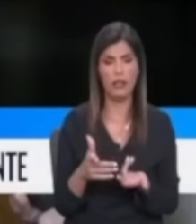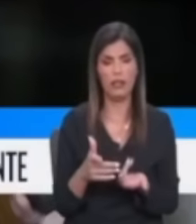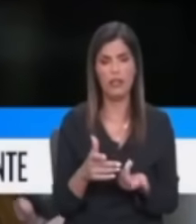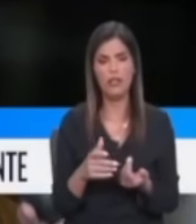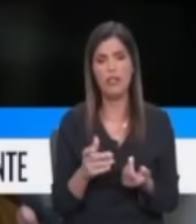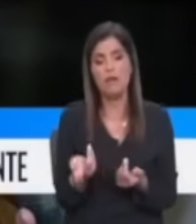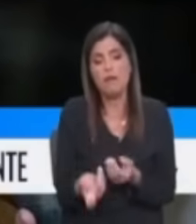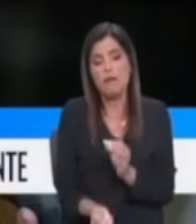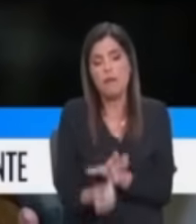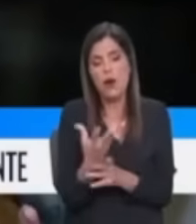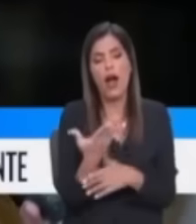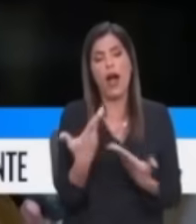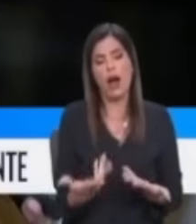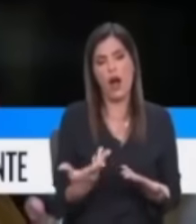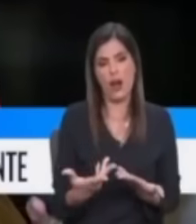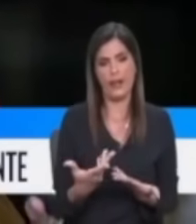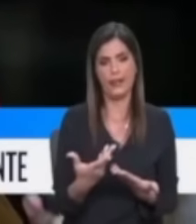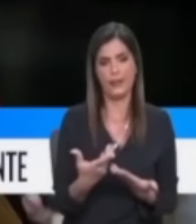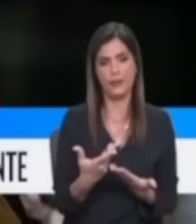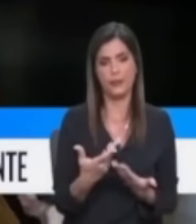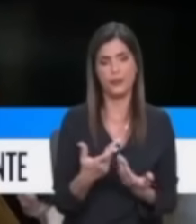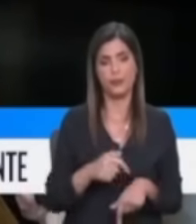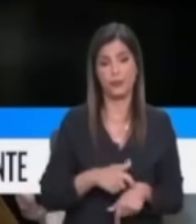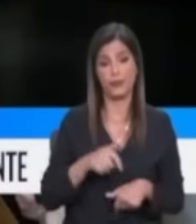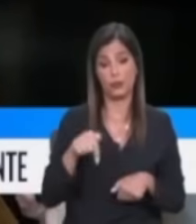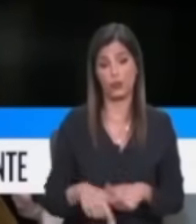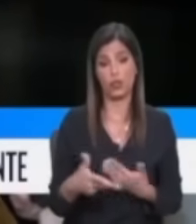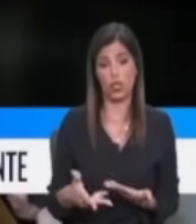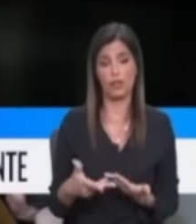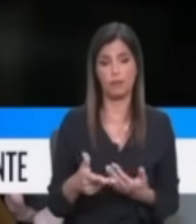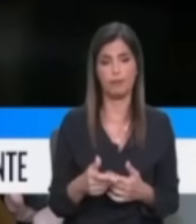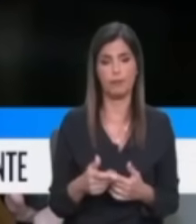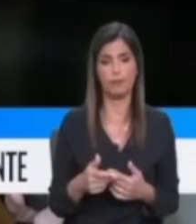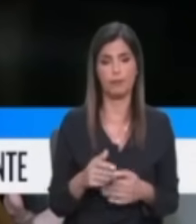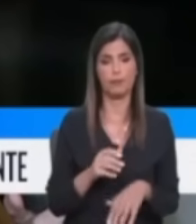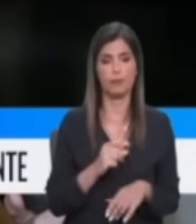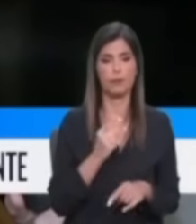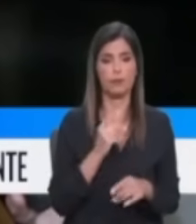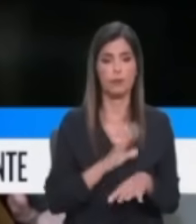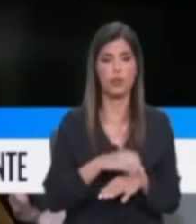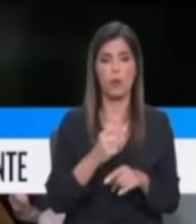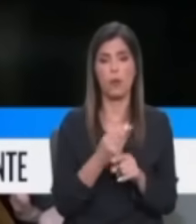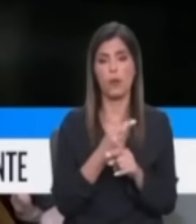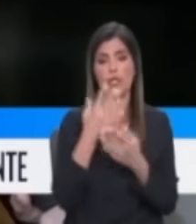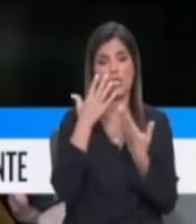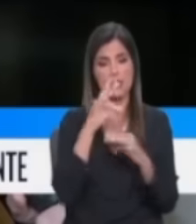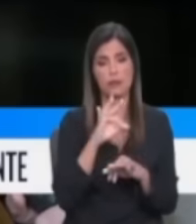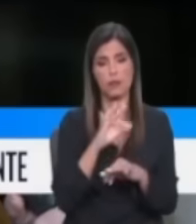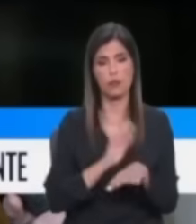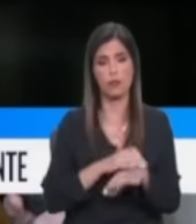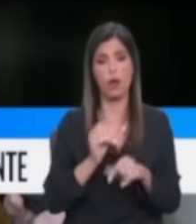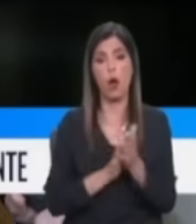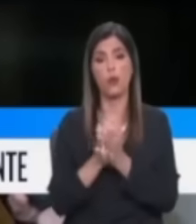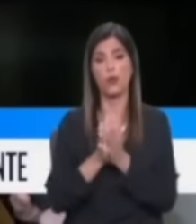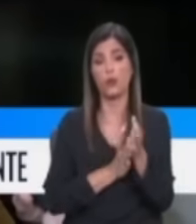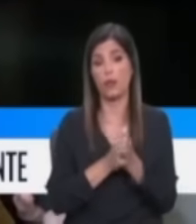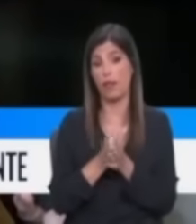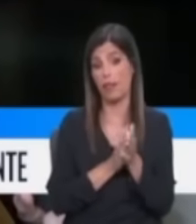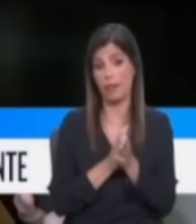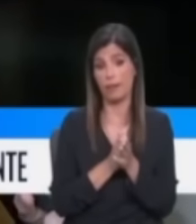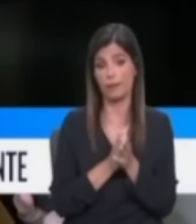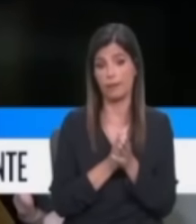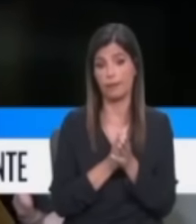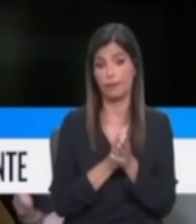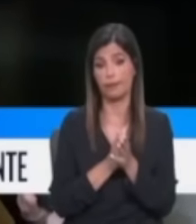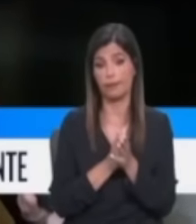Que aparece agora, neste momento, por um facto muito simples, pela oportunidade que